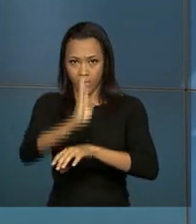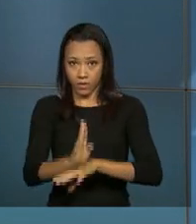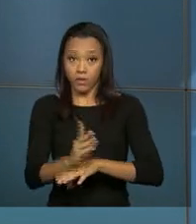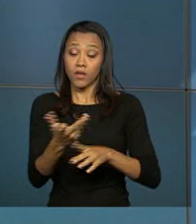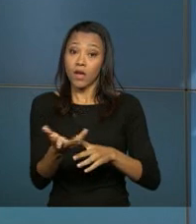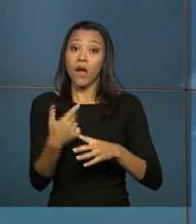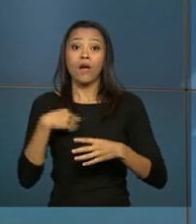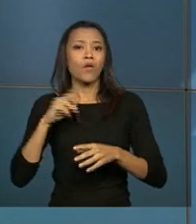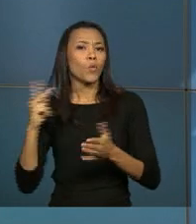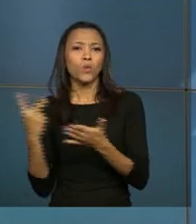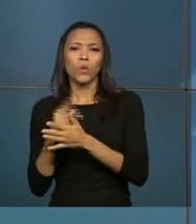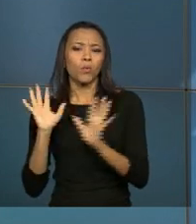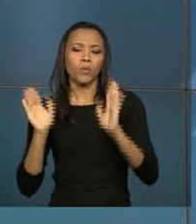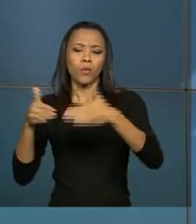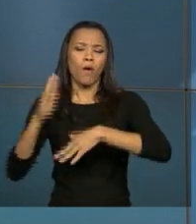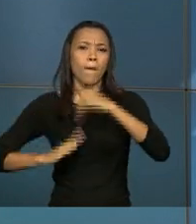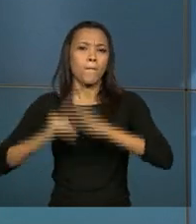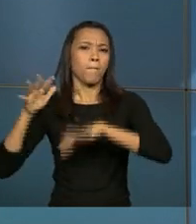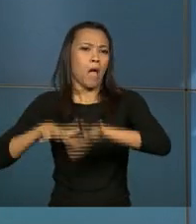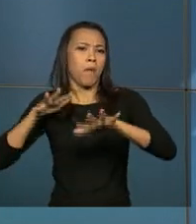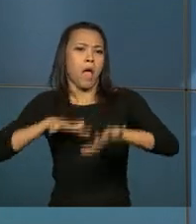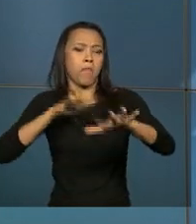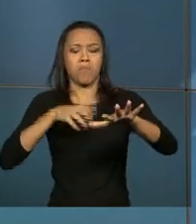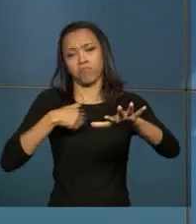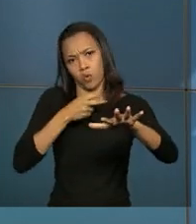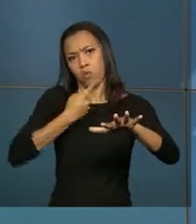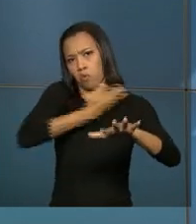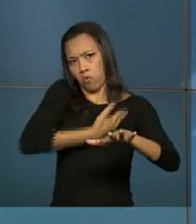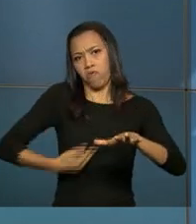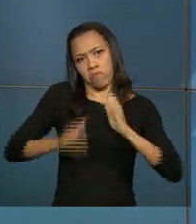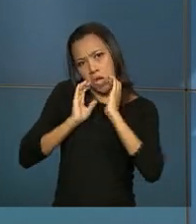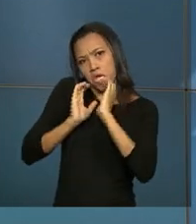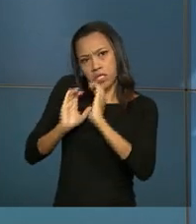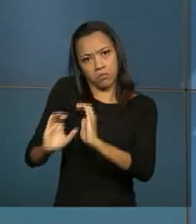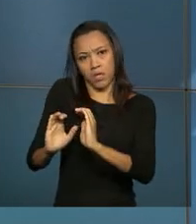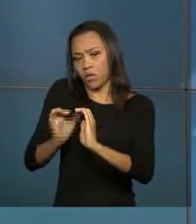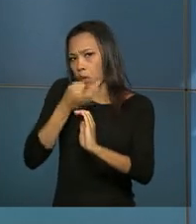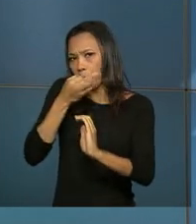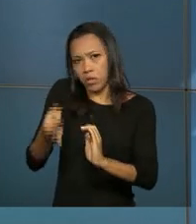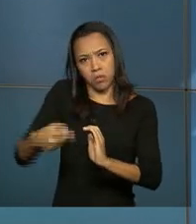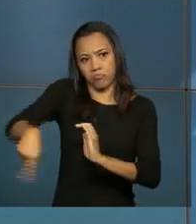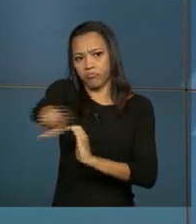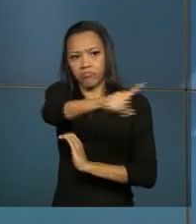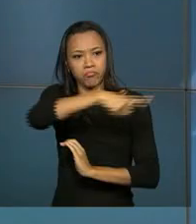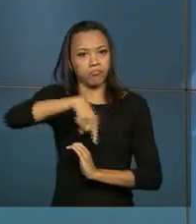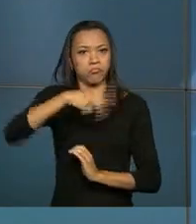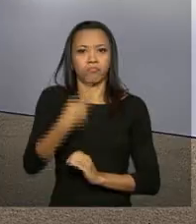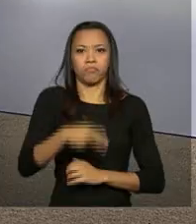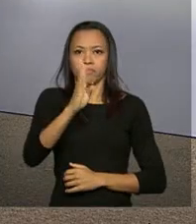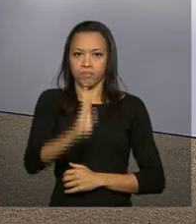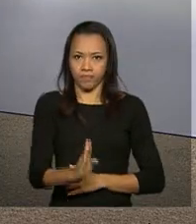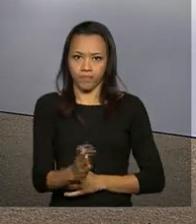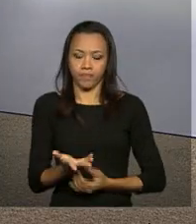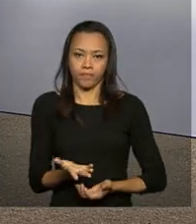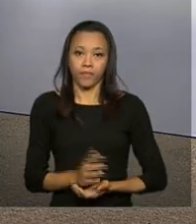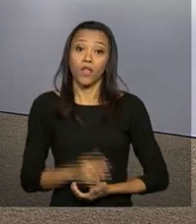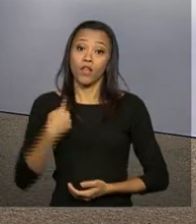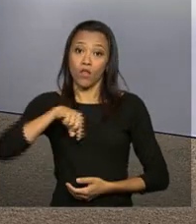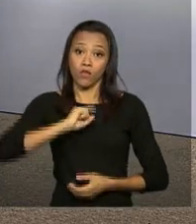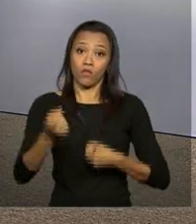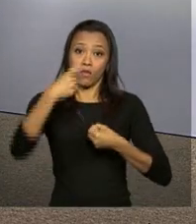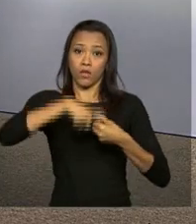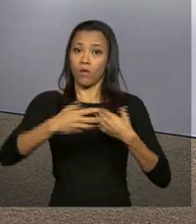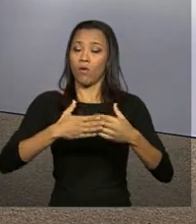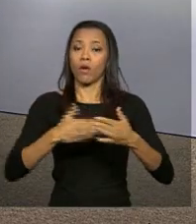manifestações aloizio Mercadante disse que o governo respeita os diversos posicionamentos populares do país e